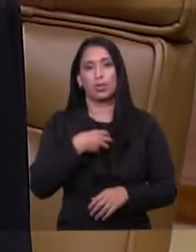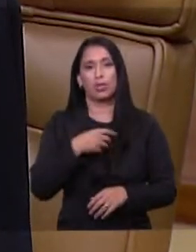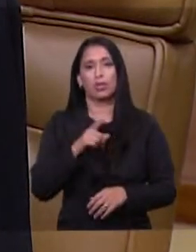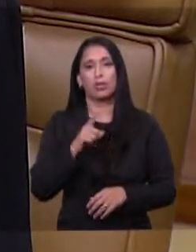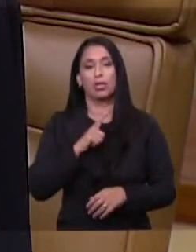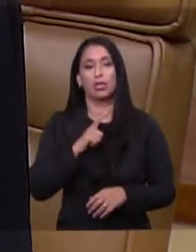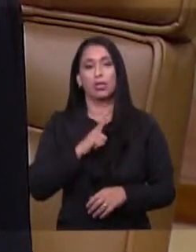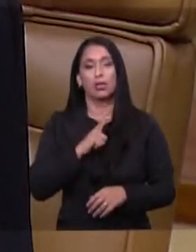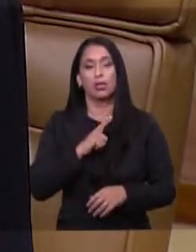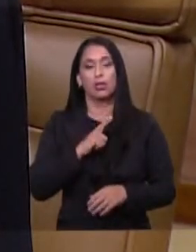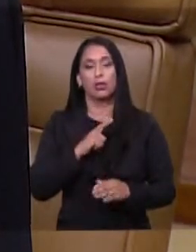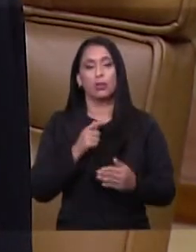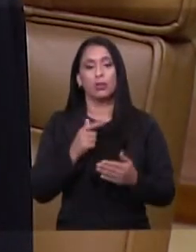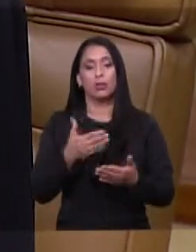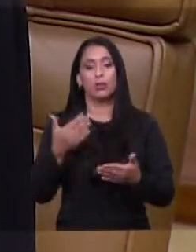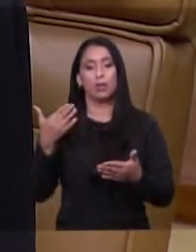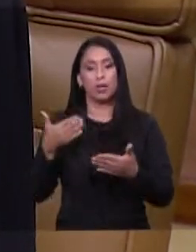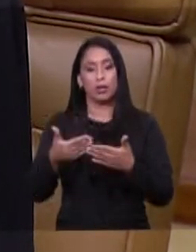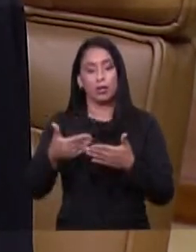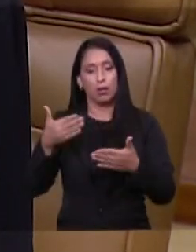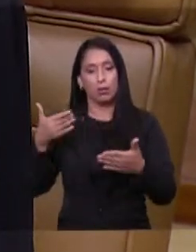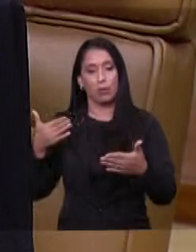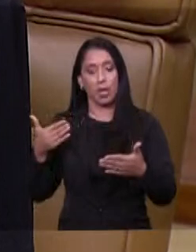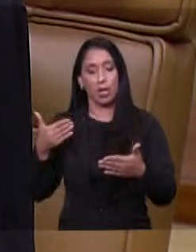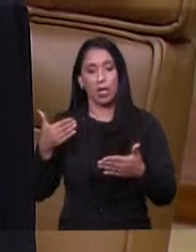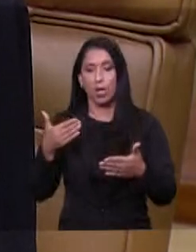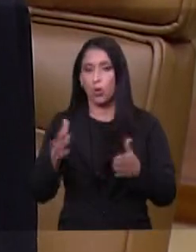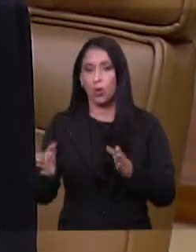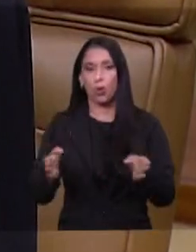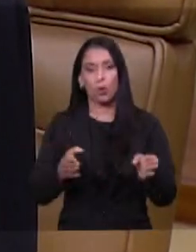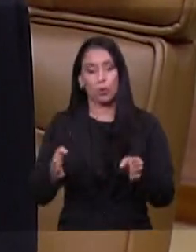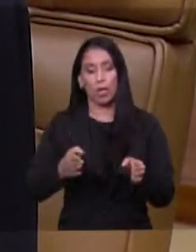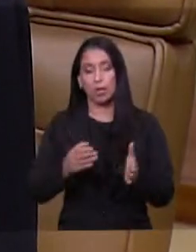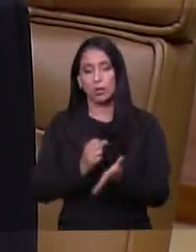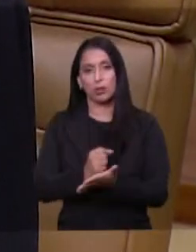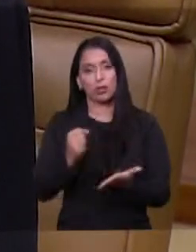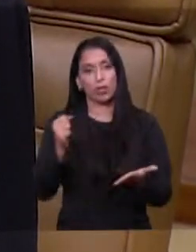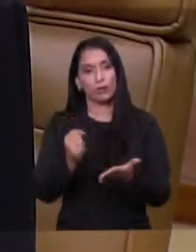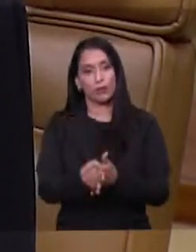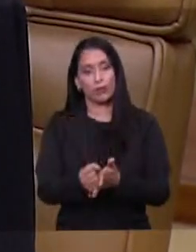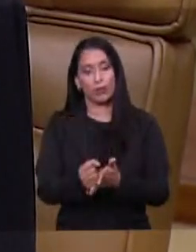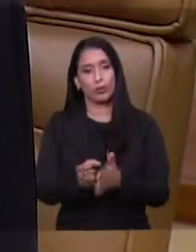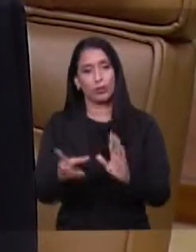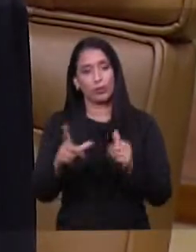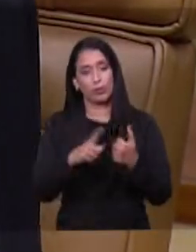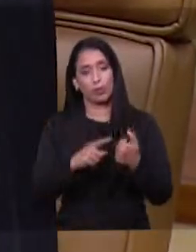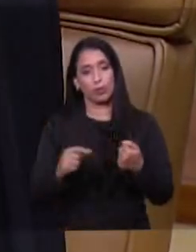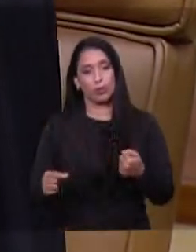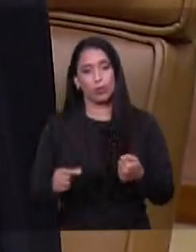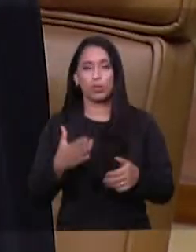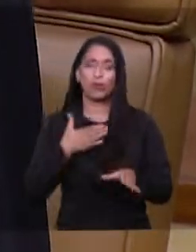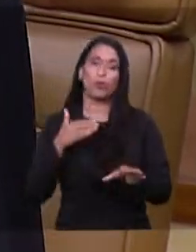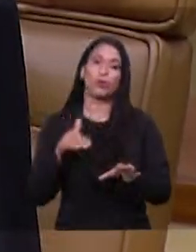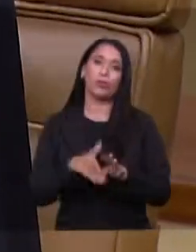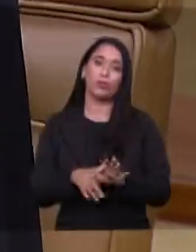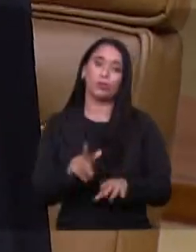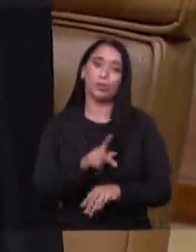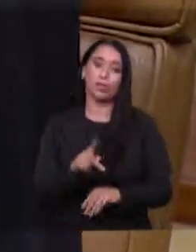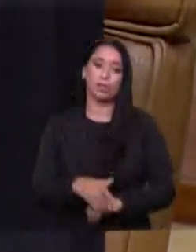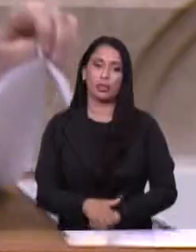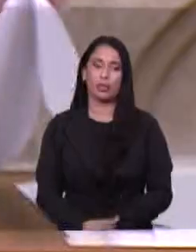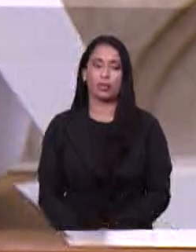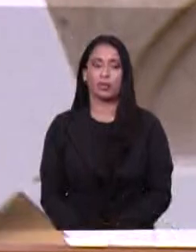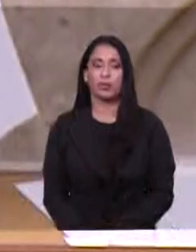aplicando-se efeitos retroativos, tendo em vista a superação do prazo determinado no referido dispositivo. E é como voto, senhora